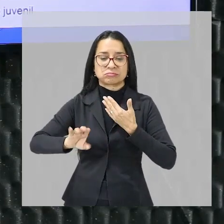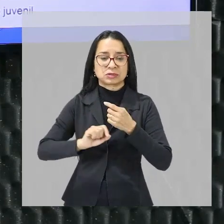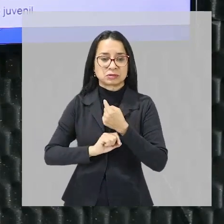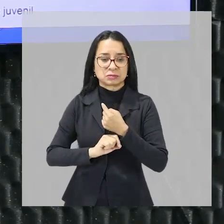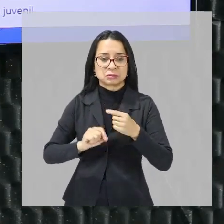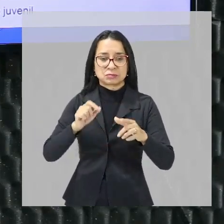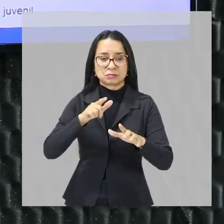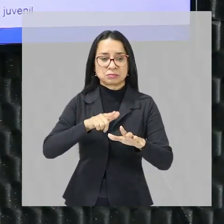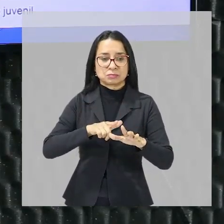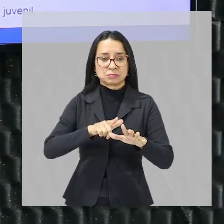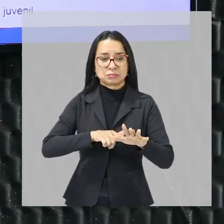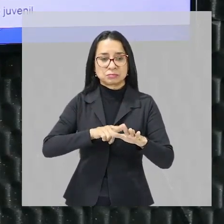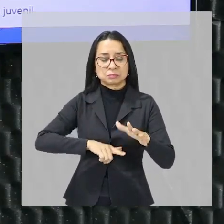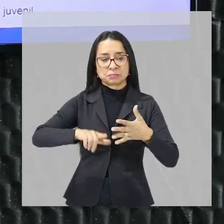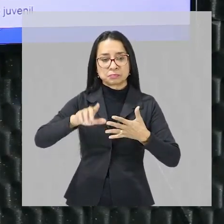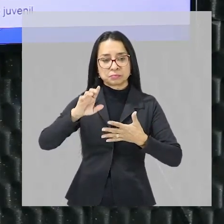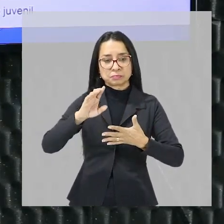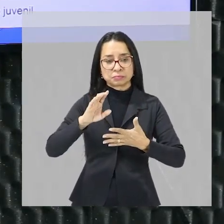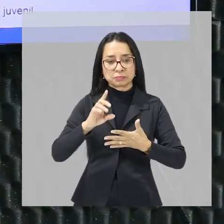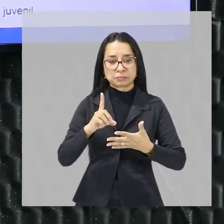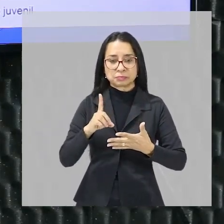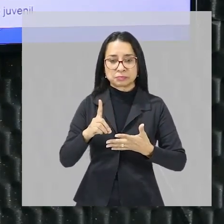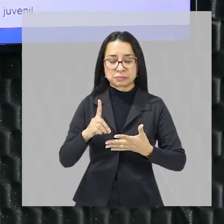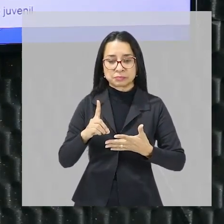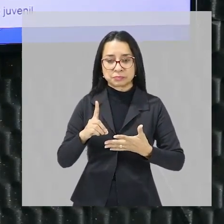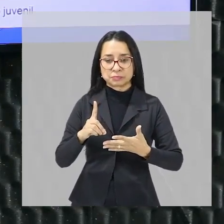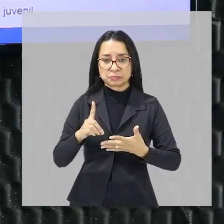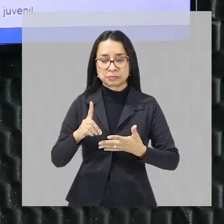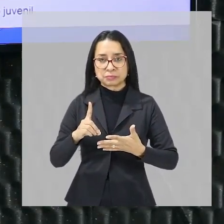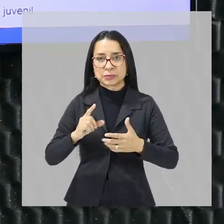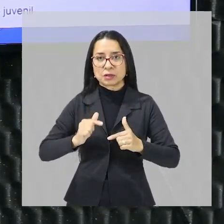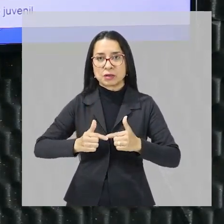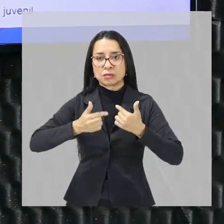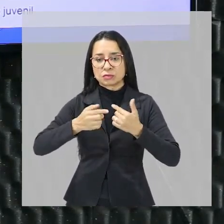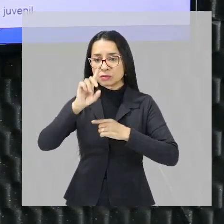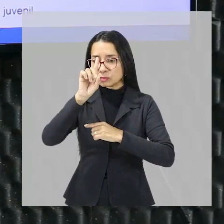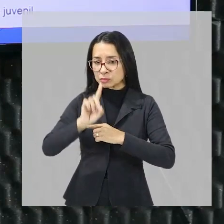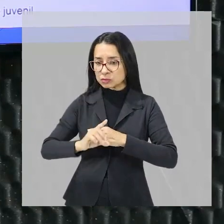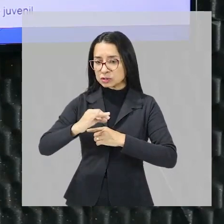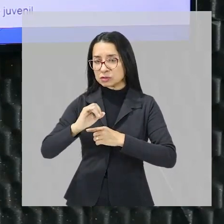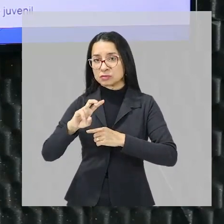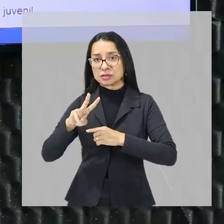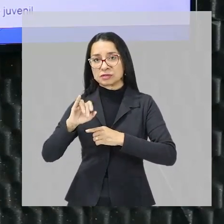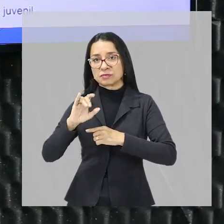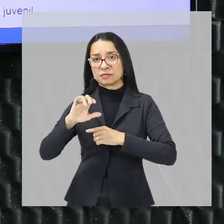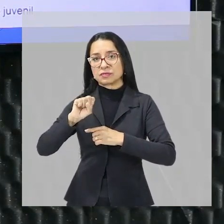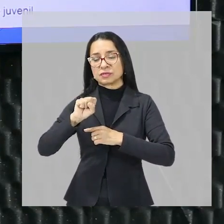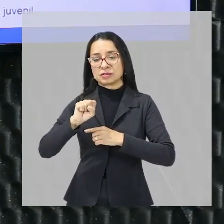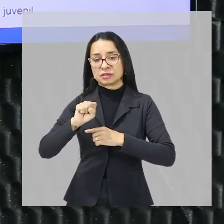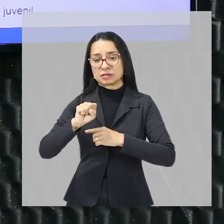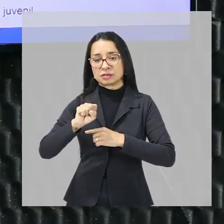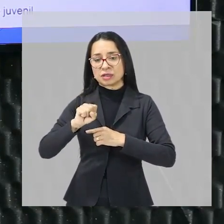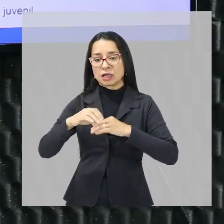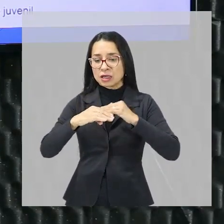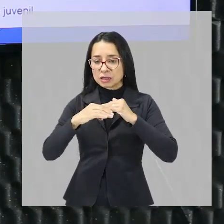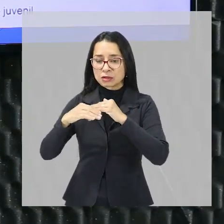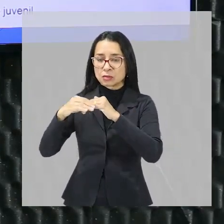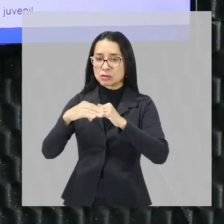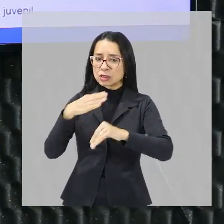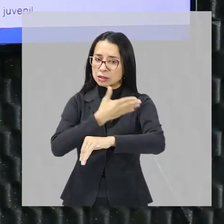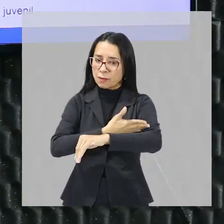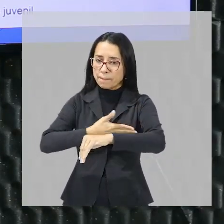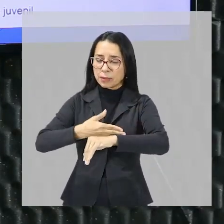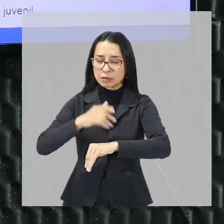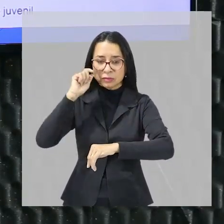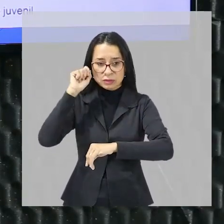do movimento por igualdade civil. Faz sentido. A luta por direitos civis e igualdade entre brancos e negros começa daí. E letra